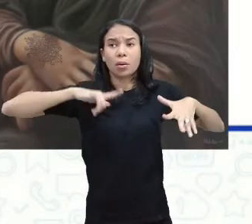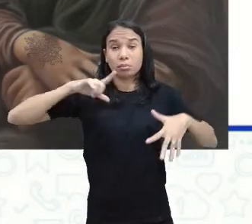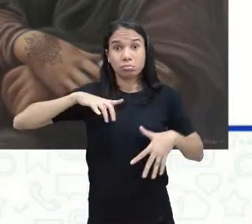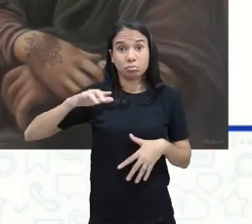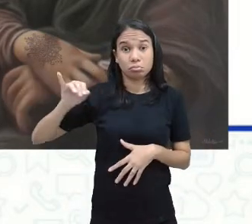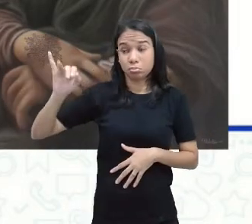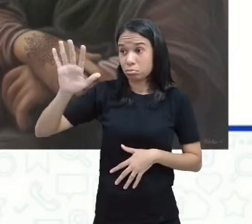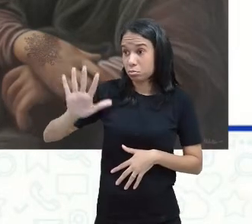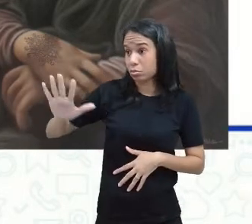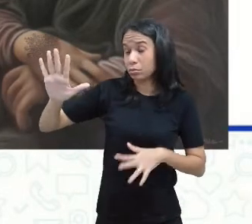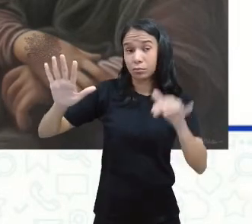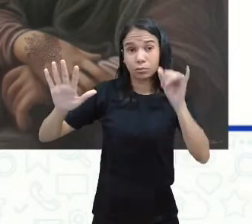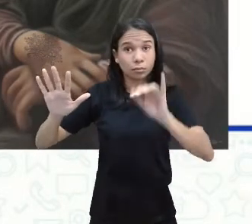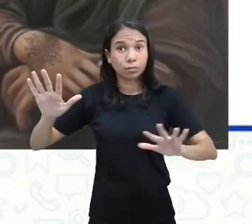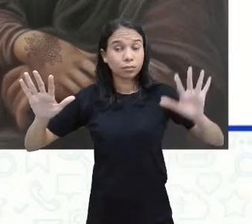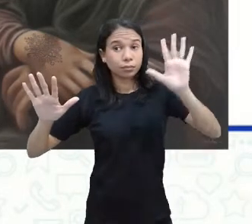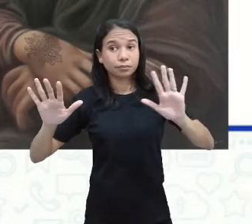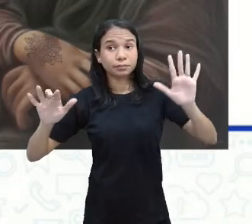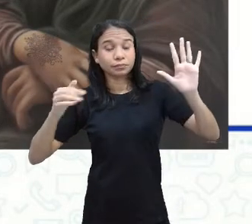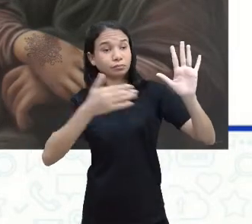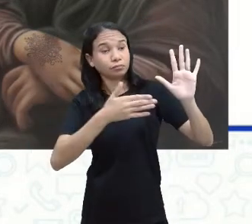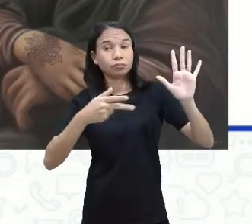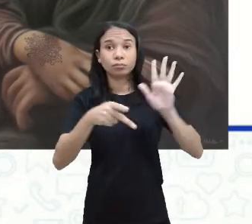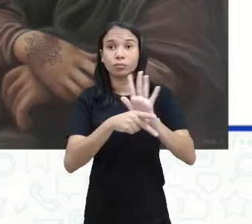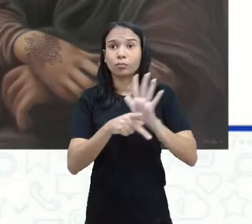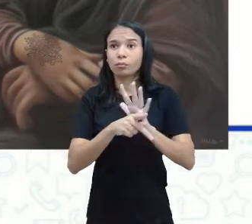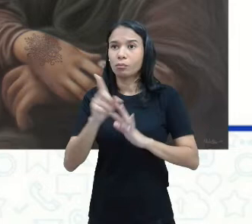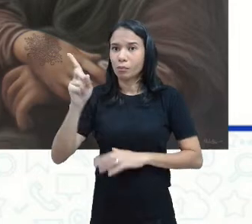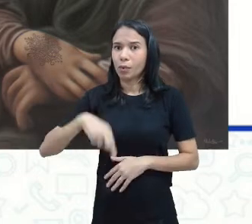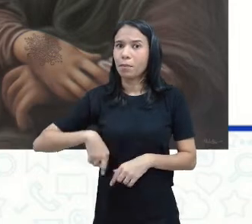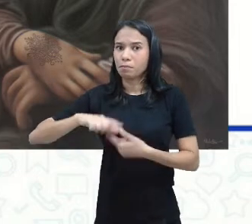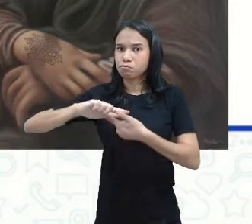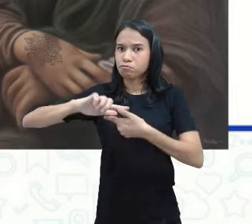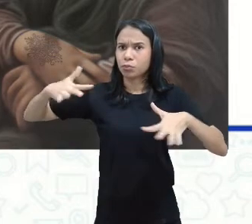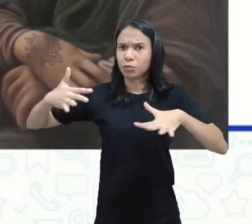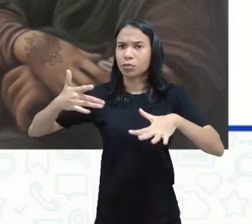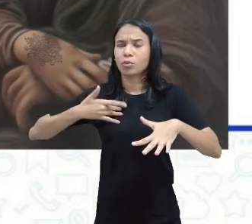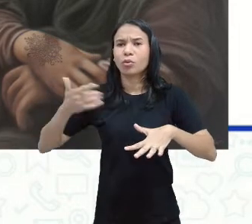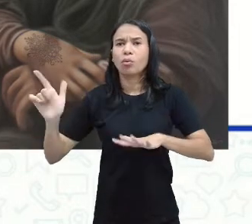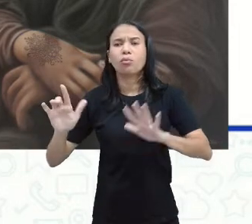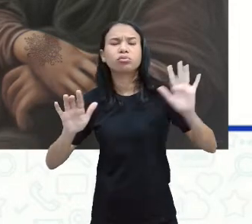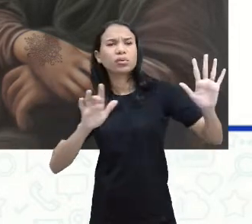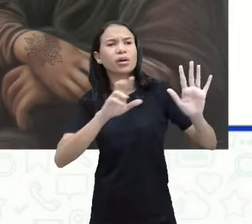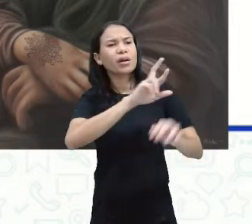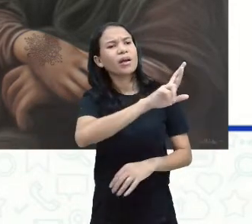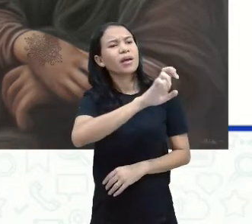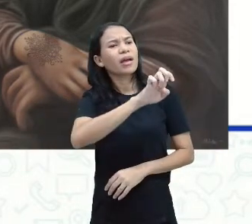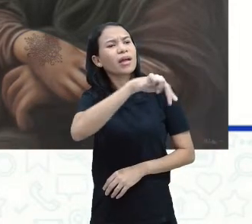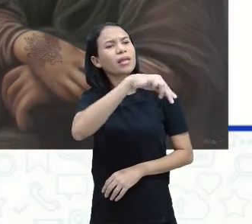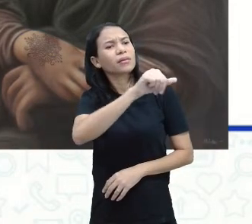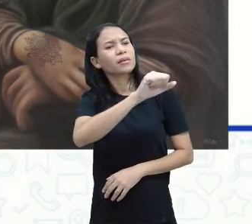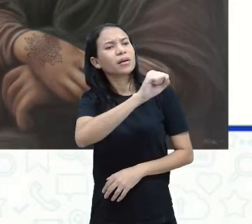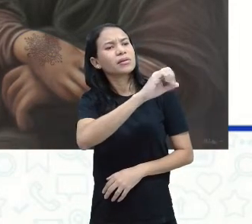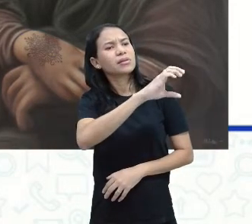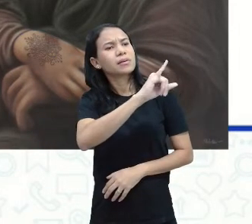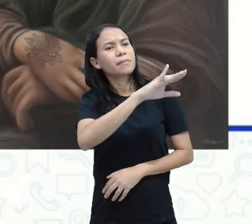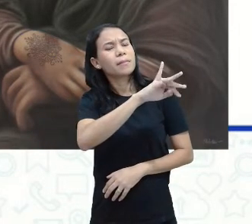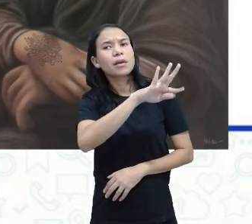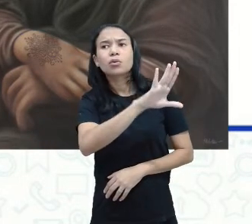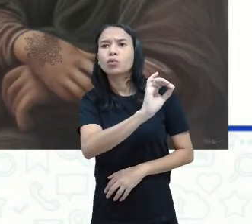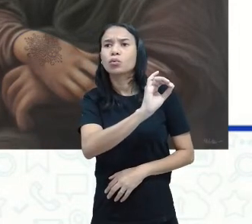imagens. Uma é de uma obra moderna e a outra é de uma obra do Renascimento, né?